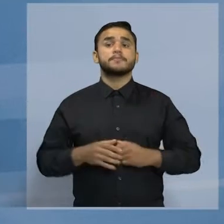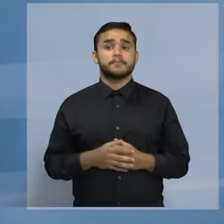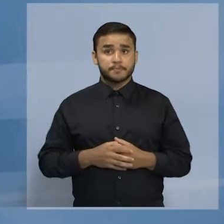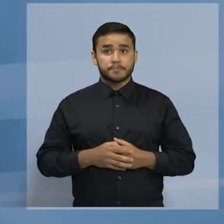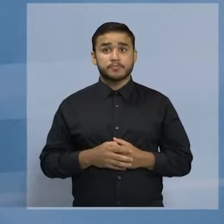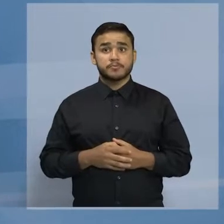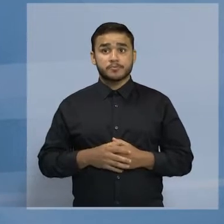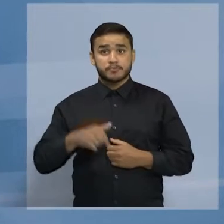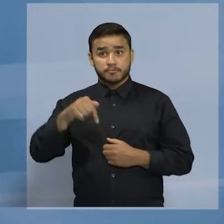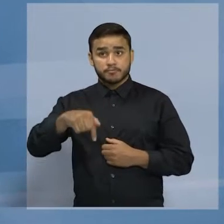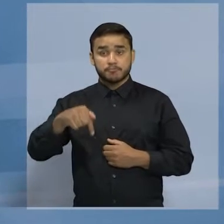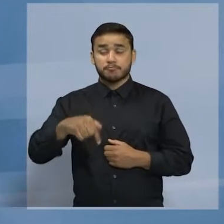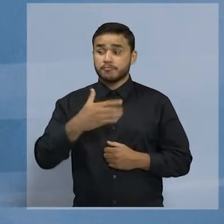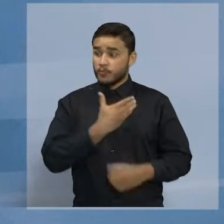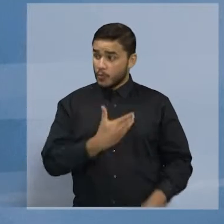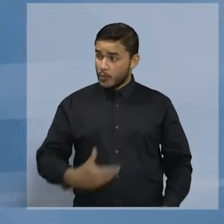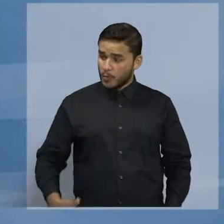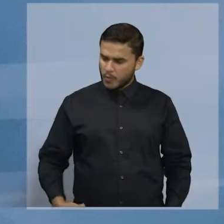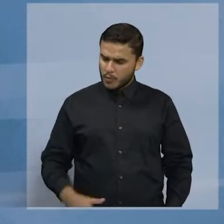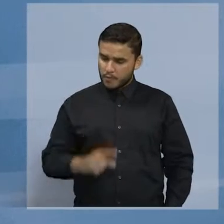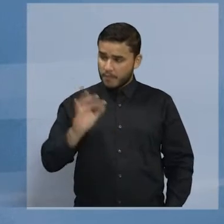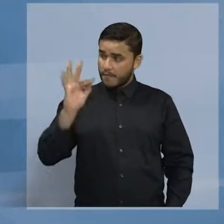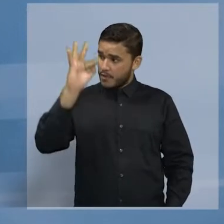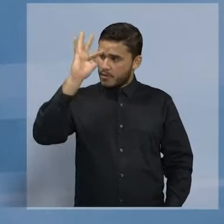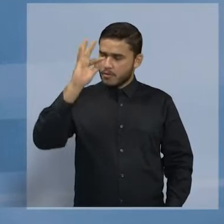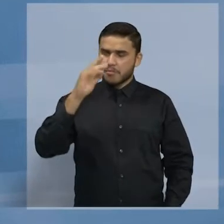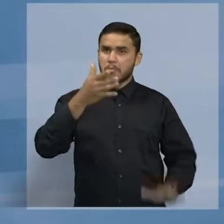é que o governo, com essa reforma do jeito que está propondo,